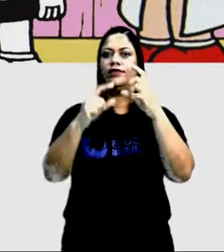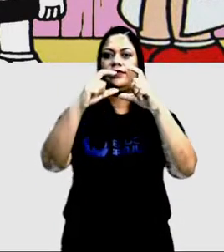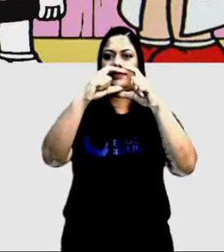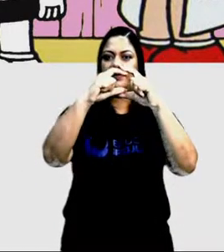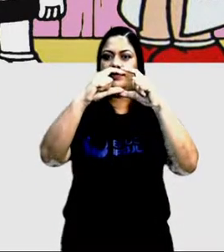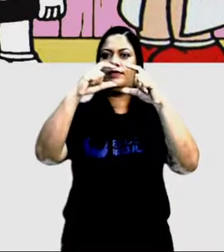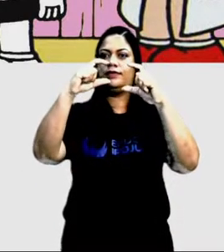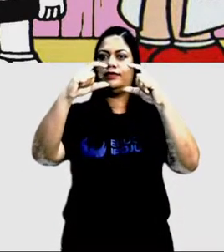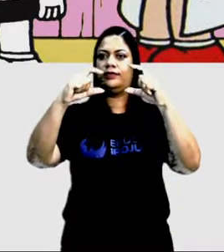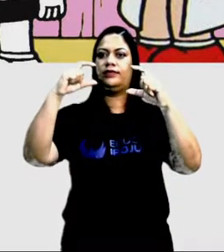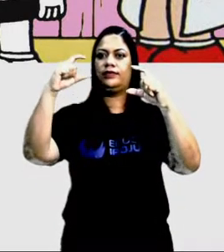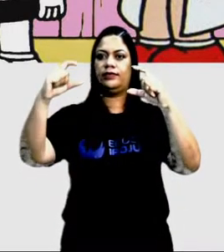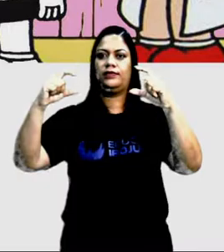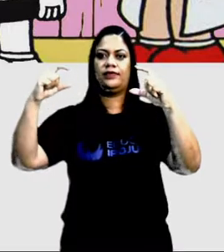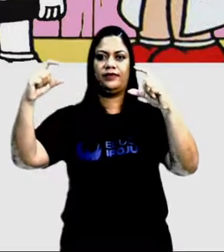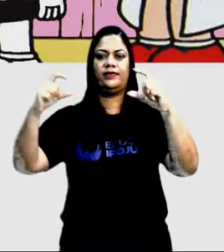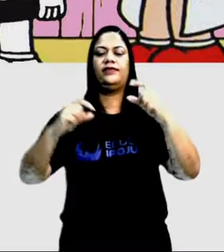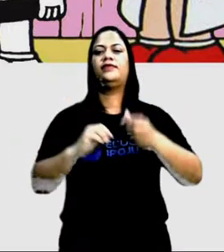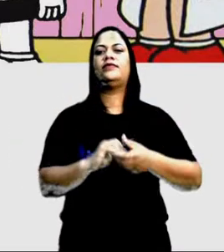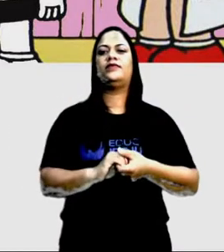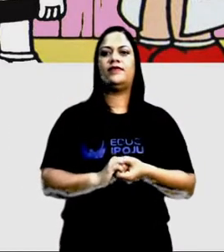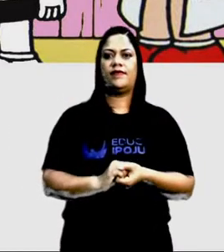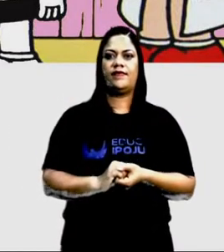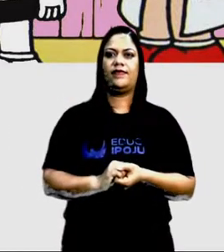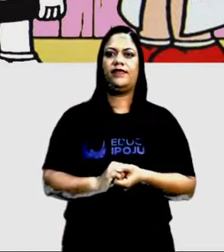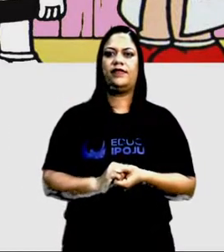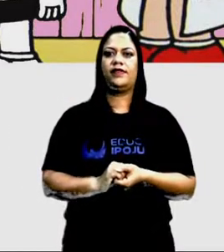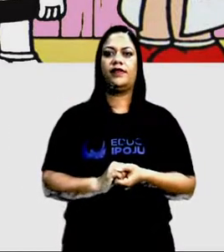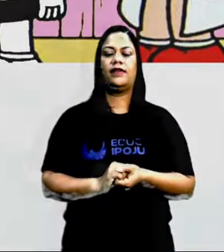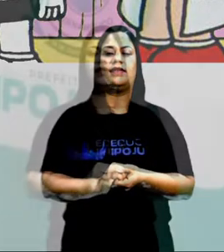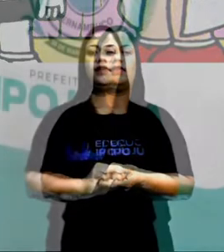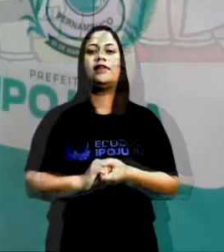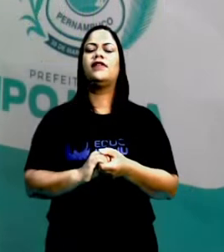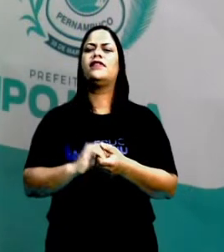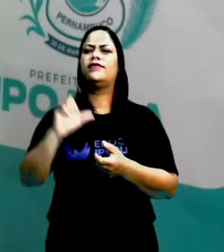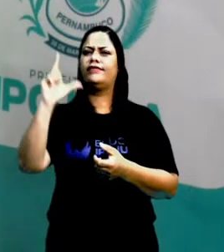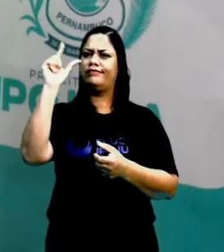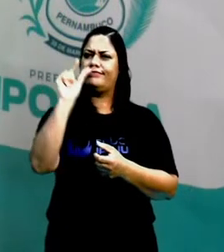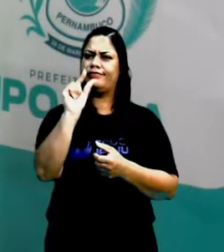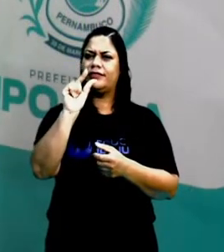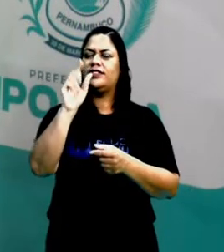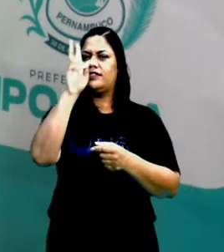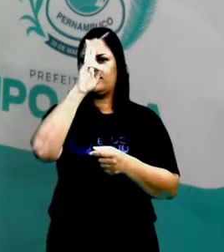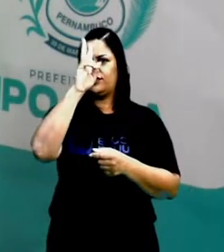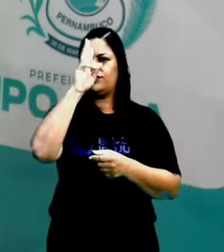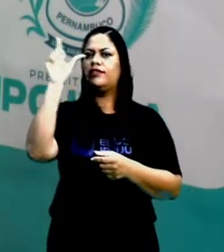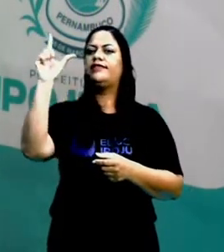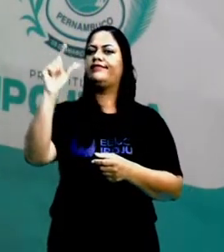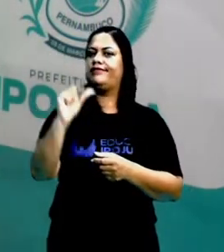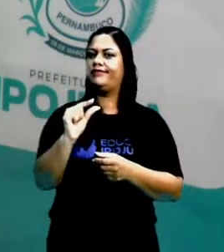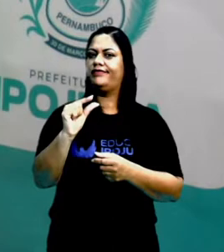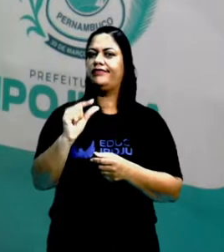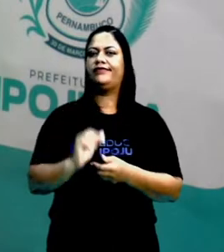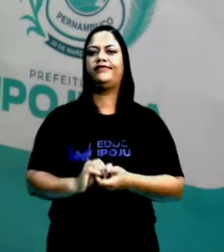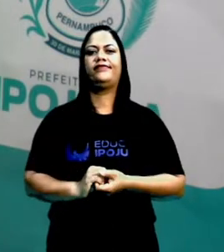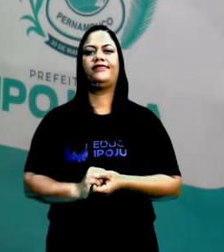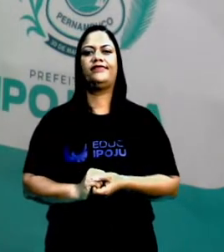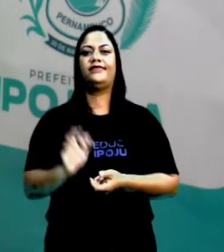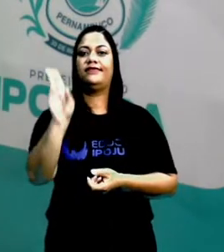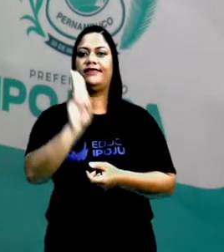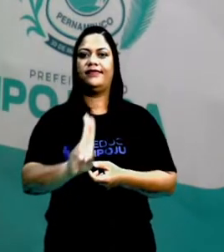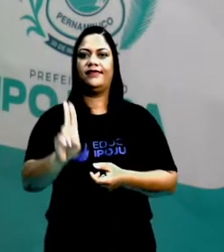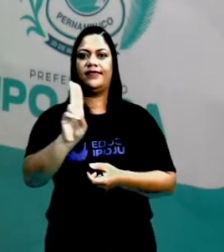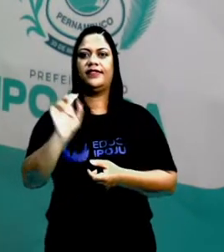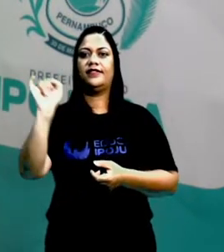4 quadrinhos para baixo, né? As tiras, elas geralmente são curtas mesmo, historinhas curtas. Ela